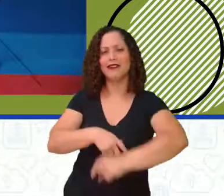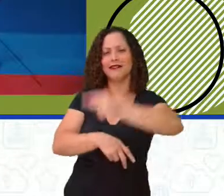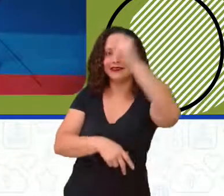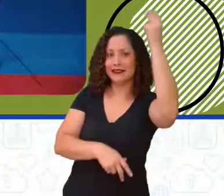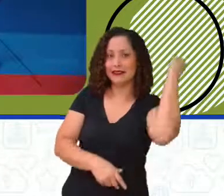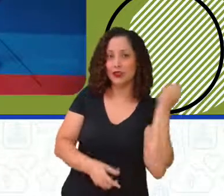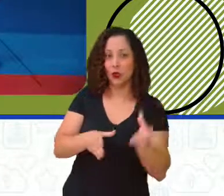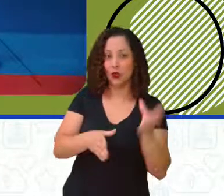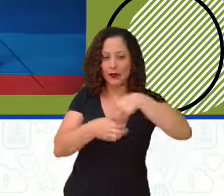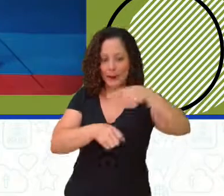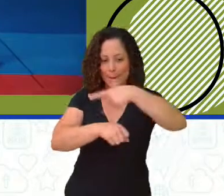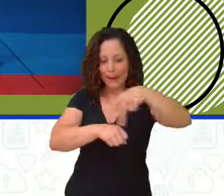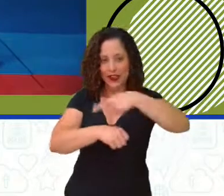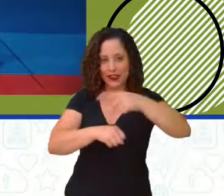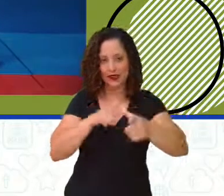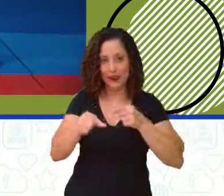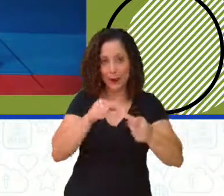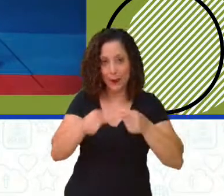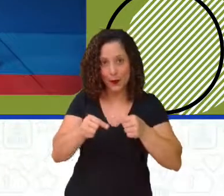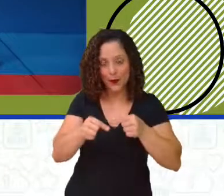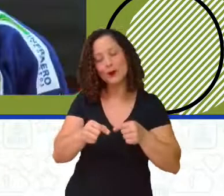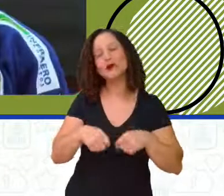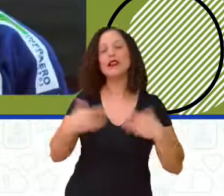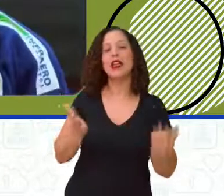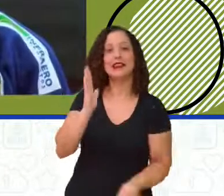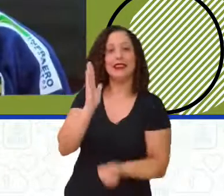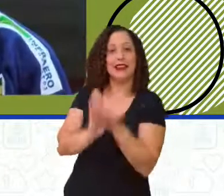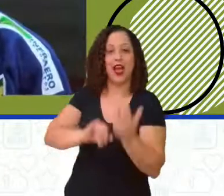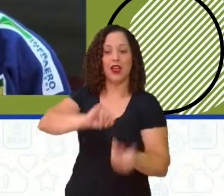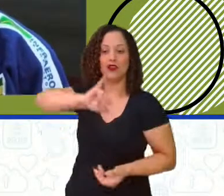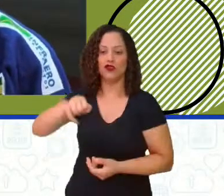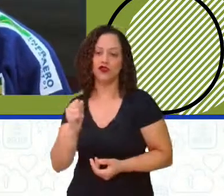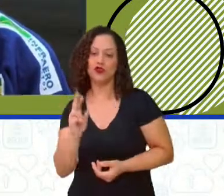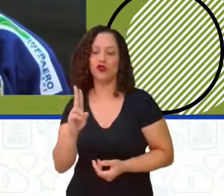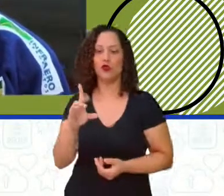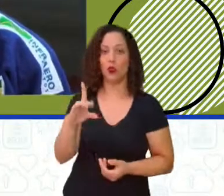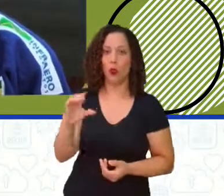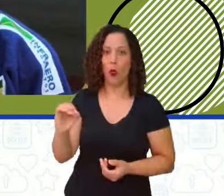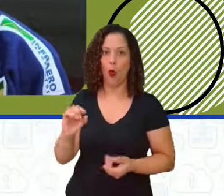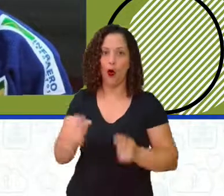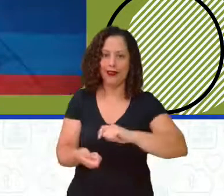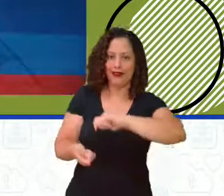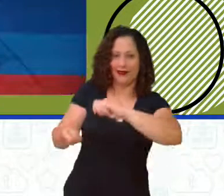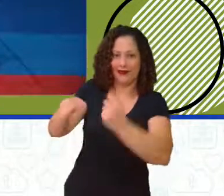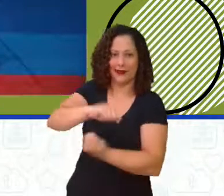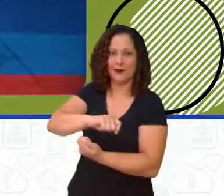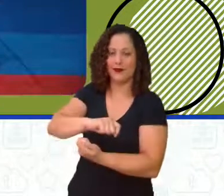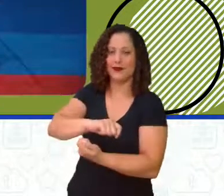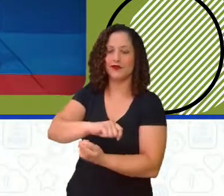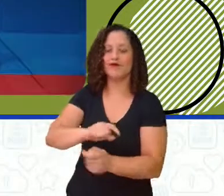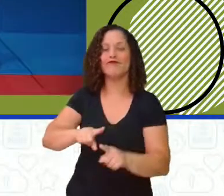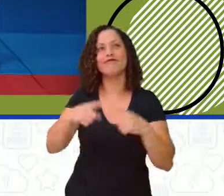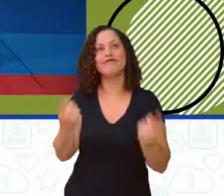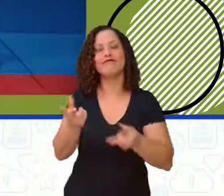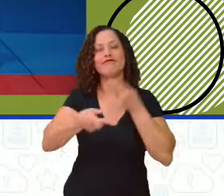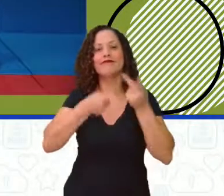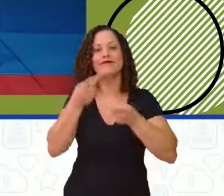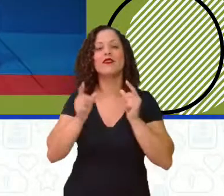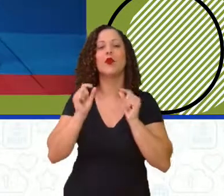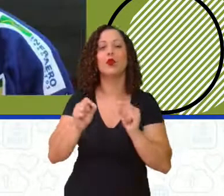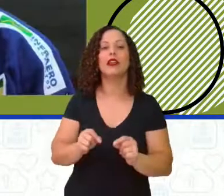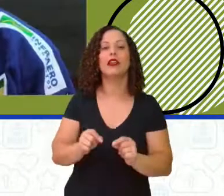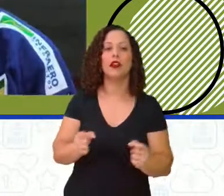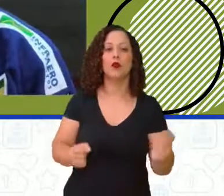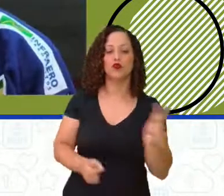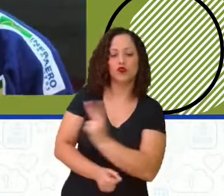Japão. E aí o professor Jigoro Kano criou o judô como uma forma de arte não mortal. Mas a gente diz que o jiu-jitsu